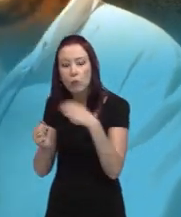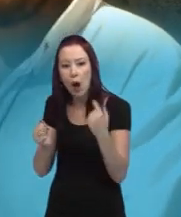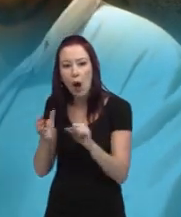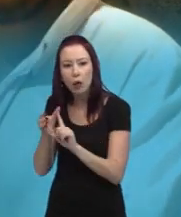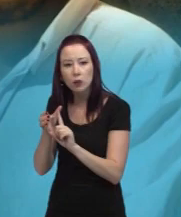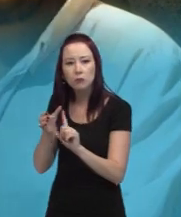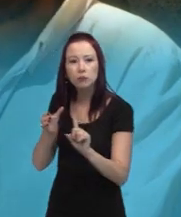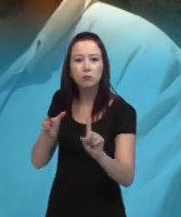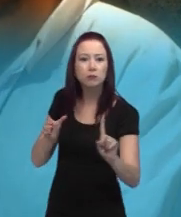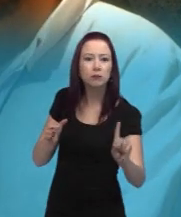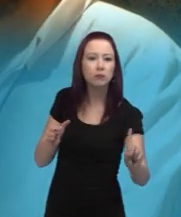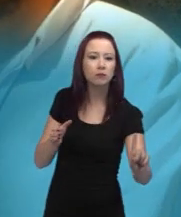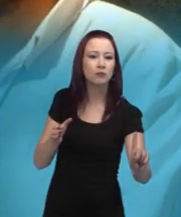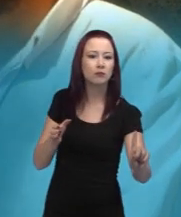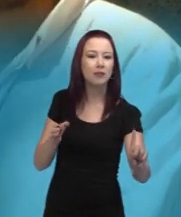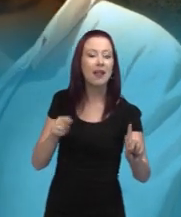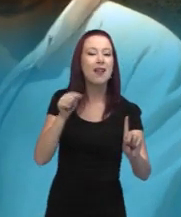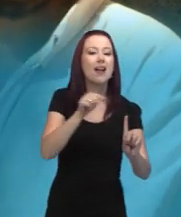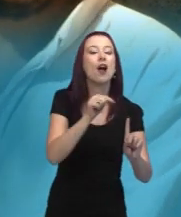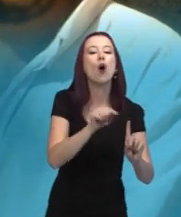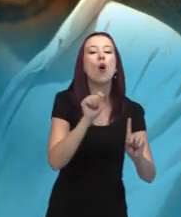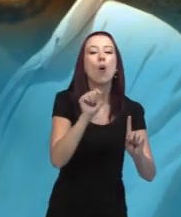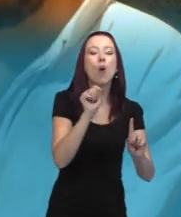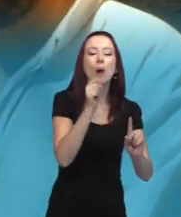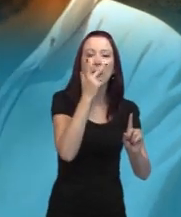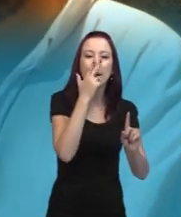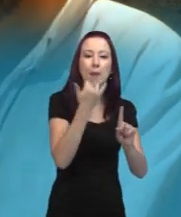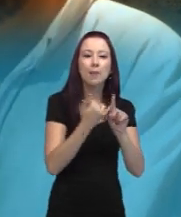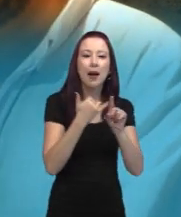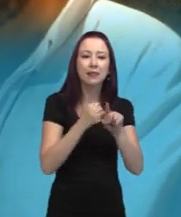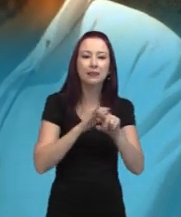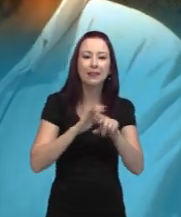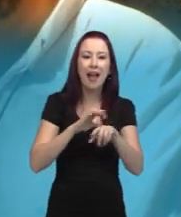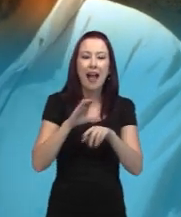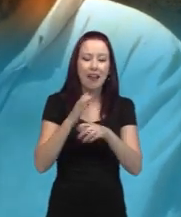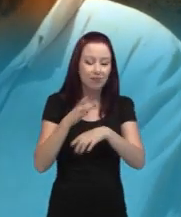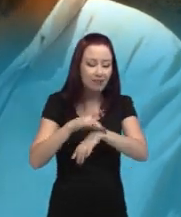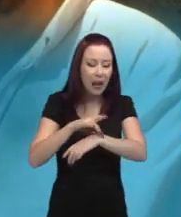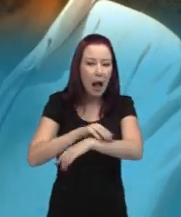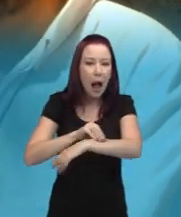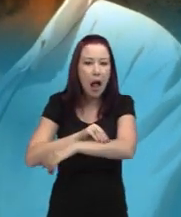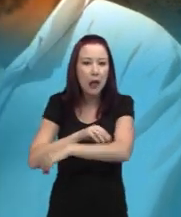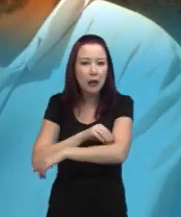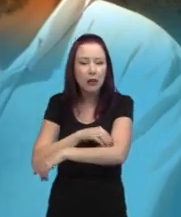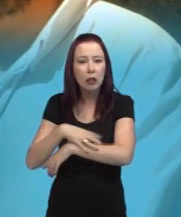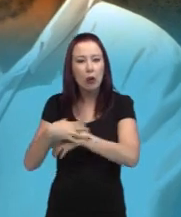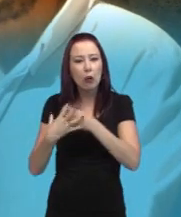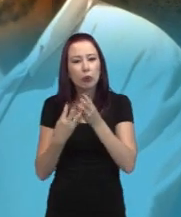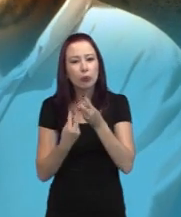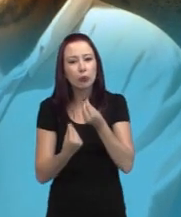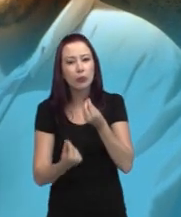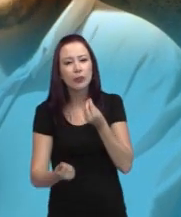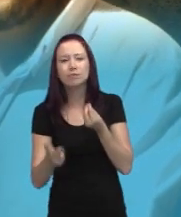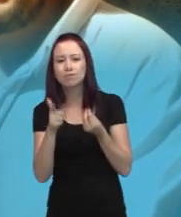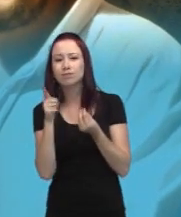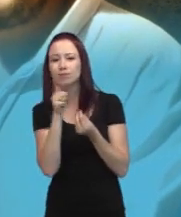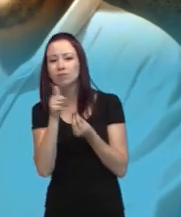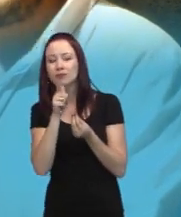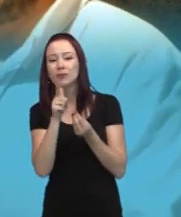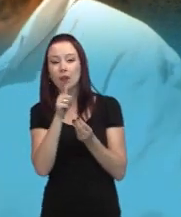E isso tem, vamos dizer assim, se espelha na decomposição da carne, né? Então é muito comum você encontrar esses grupos